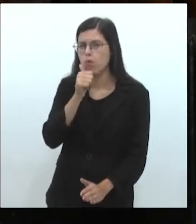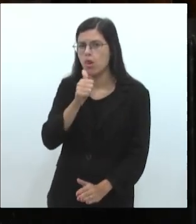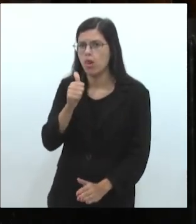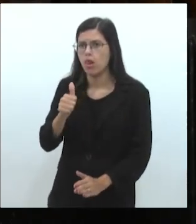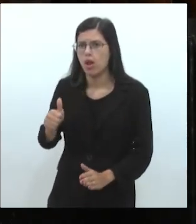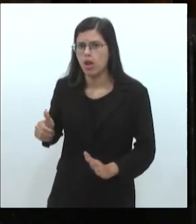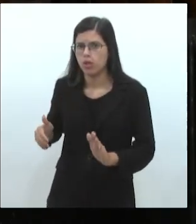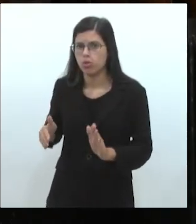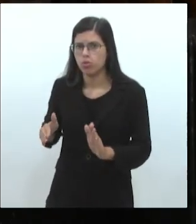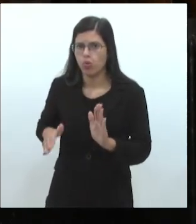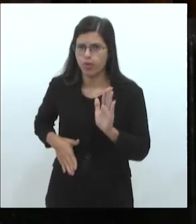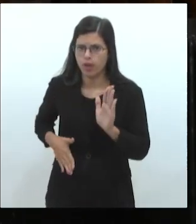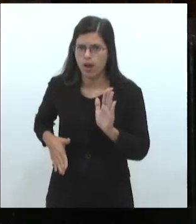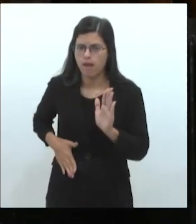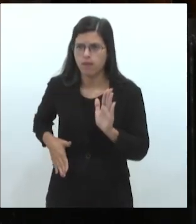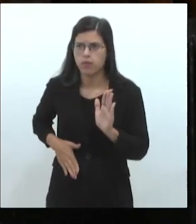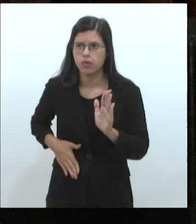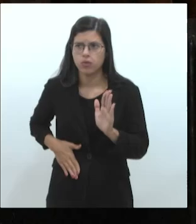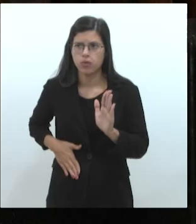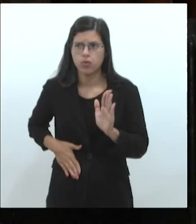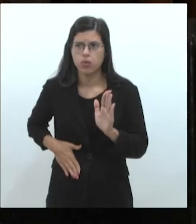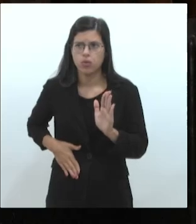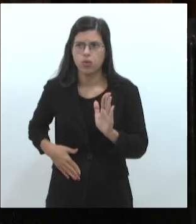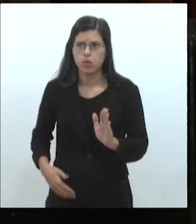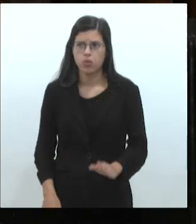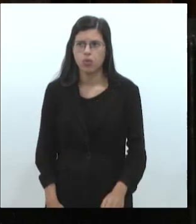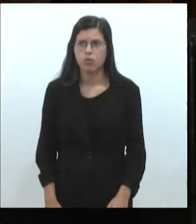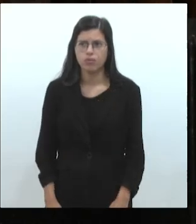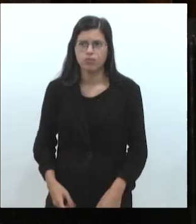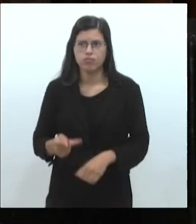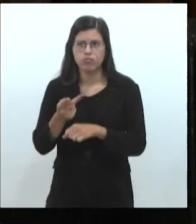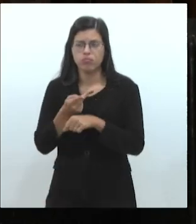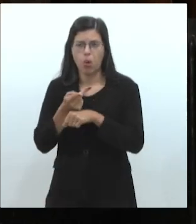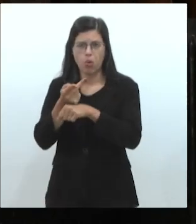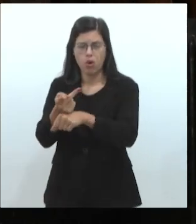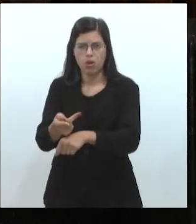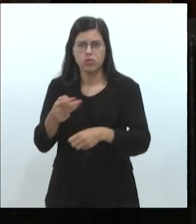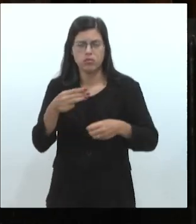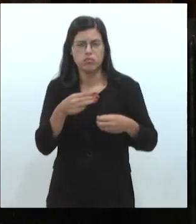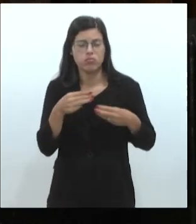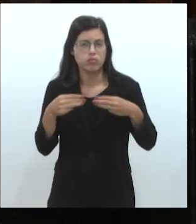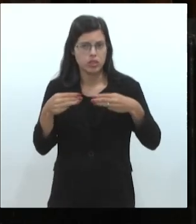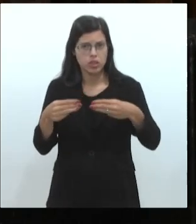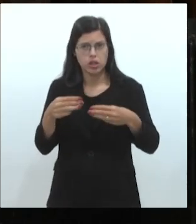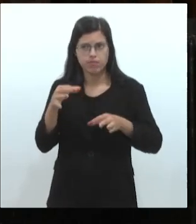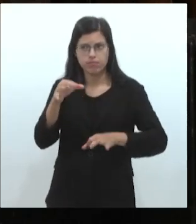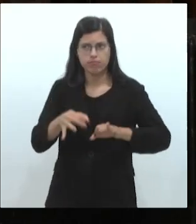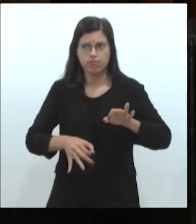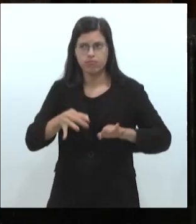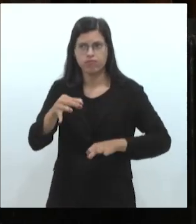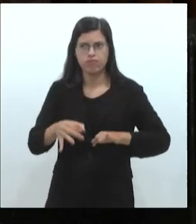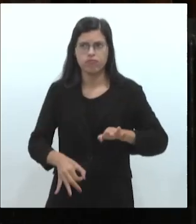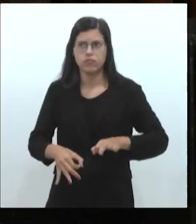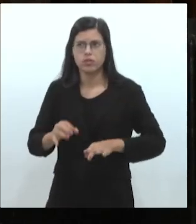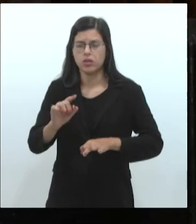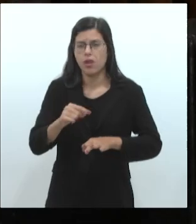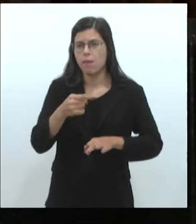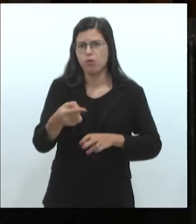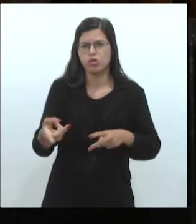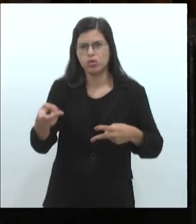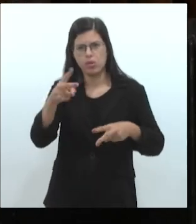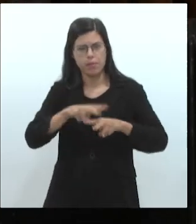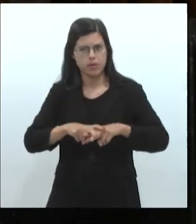agendas repetidas no Ministério da Justiça, mesmo após a sua prisão, enfim, a